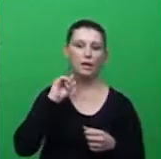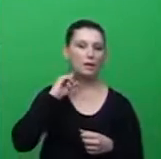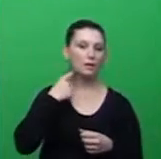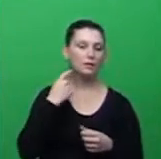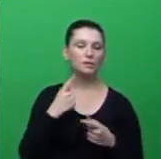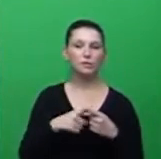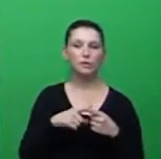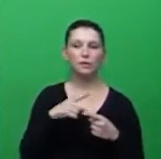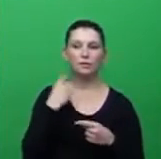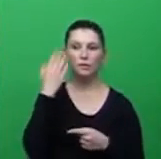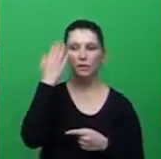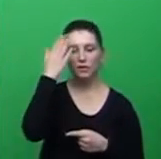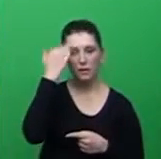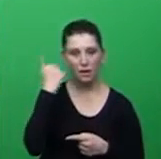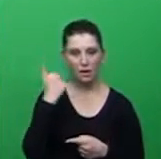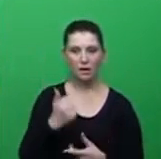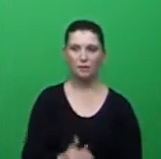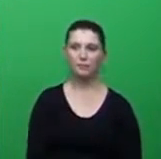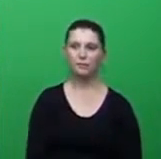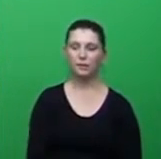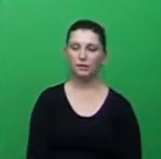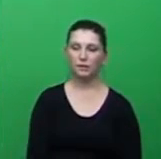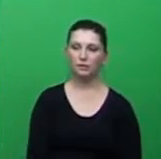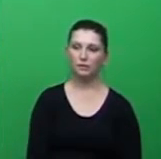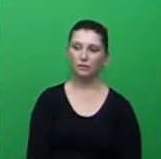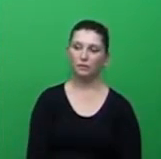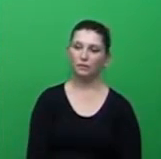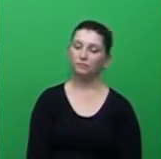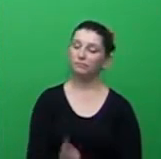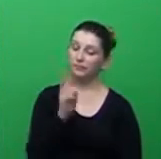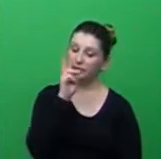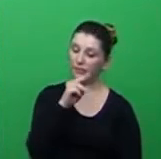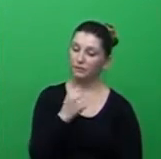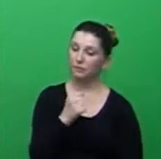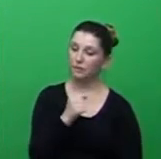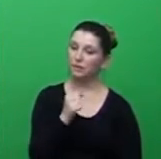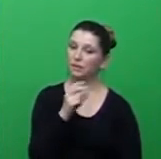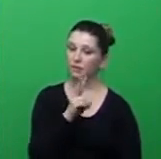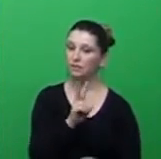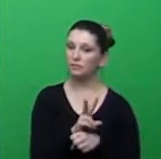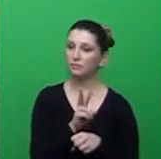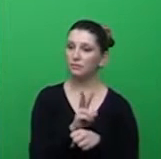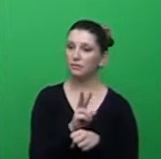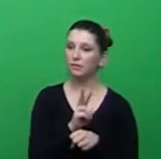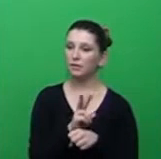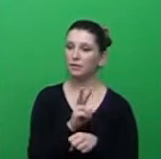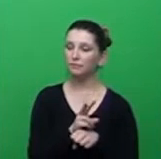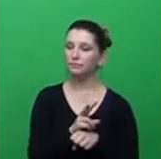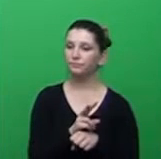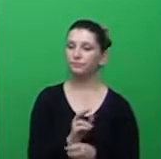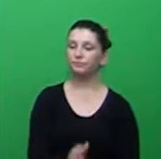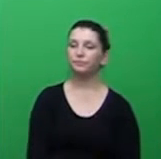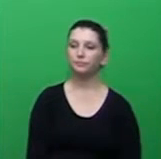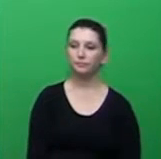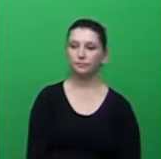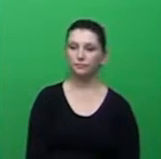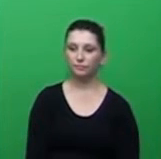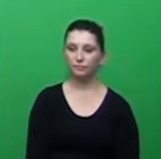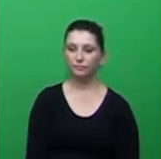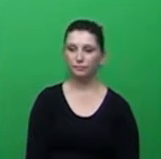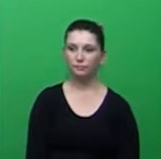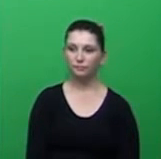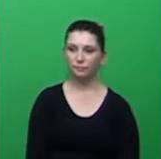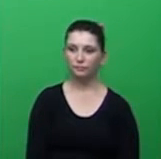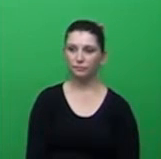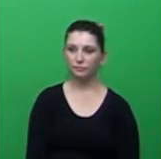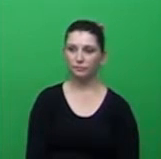sabemos que, às vezes, tem falha no poder público. Agora, o povo contribui muito para essa situação, real